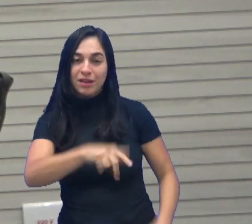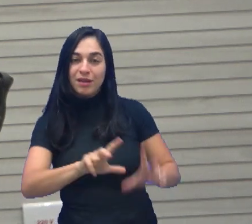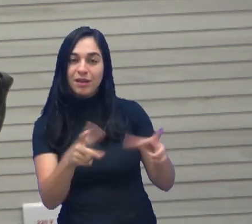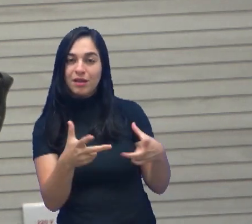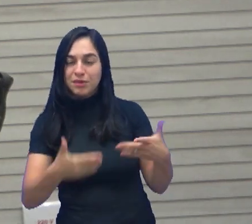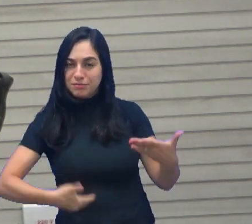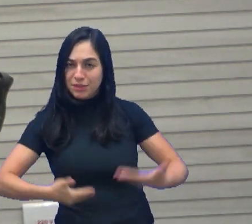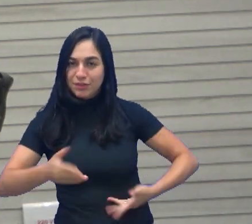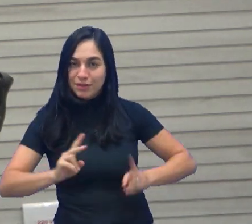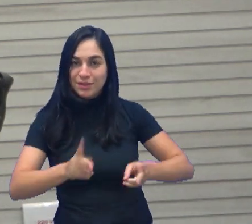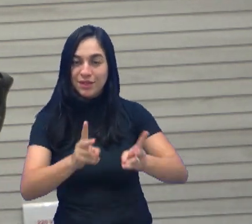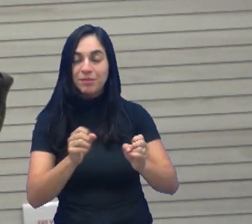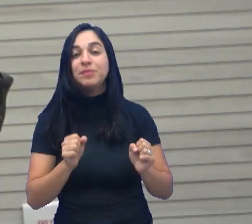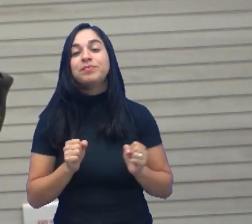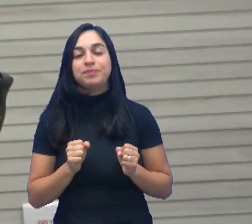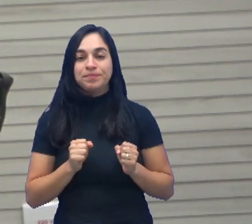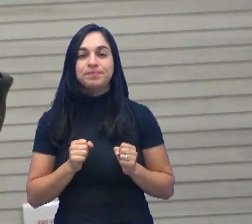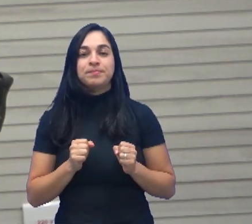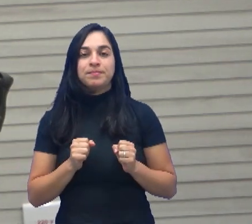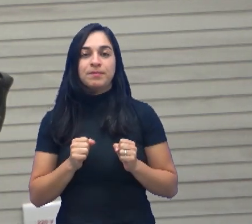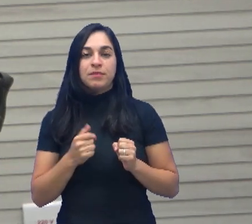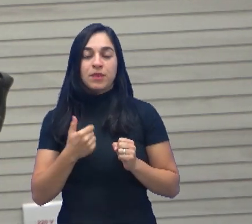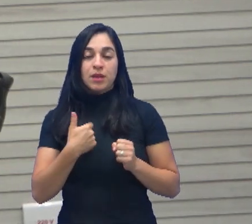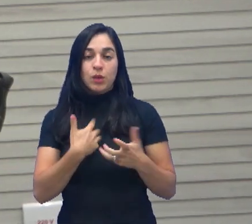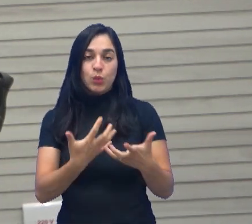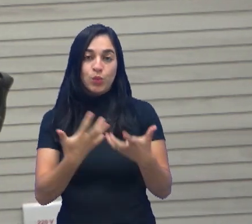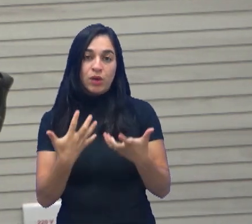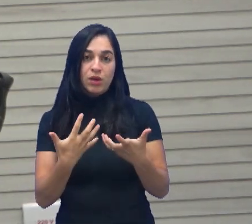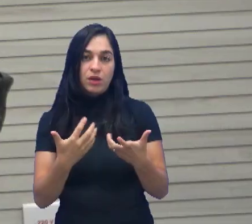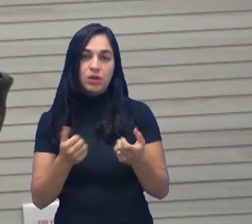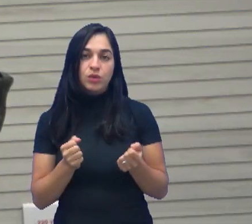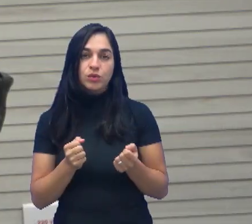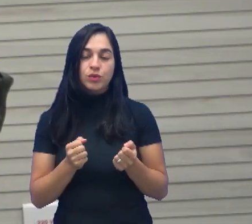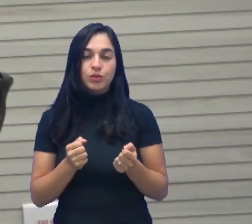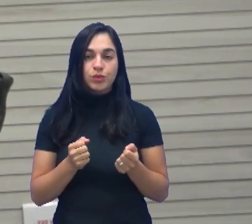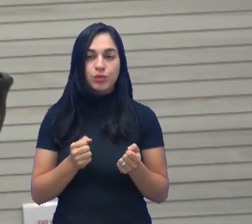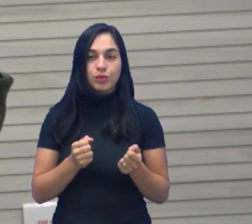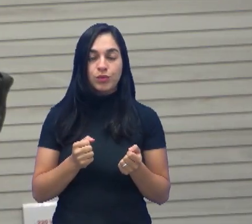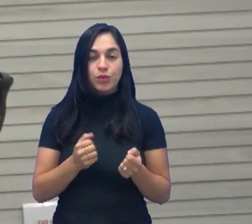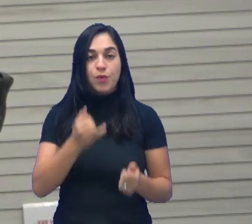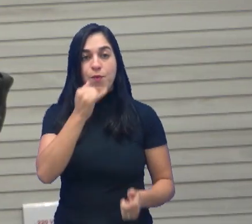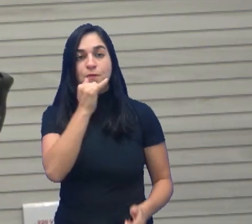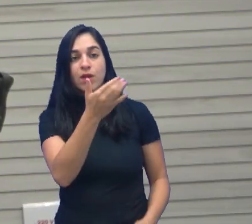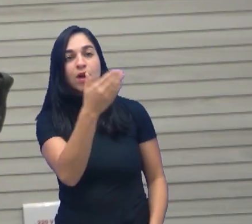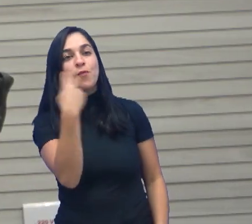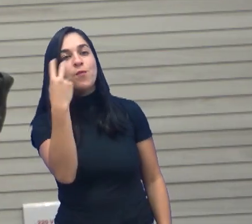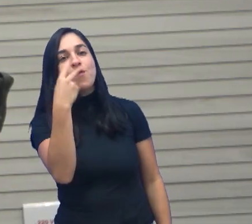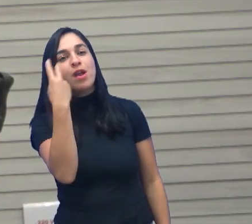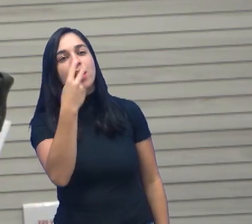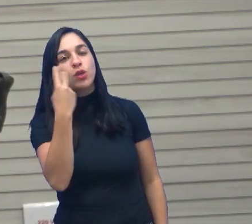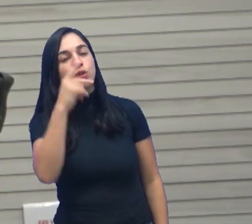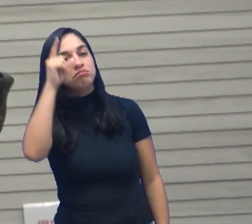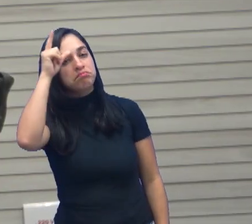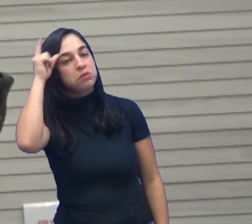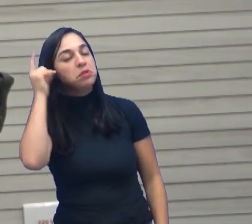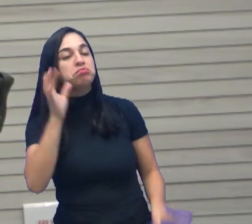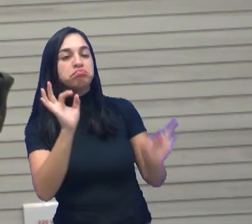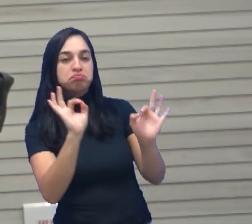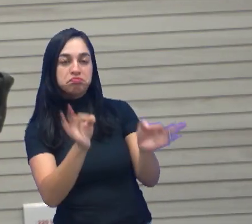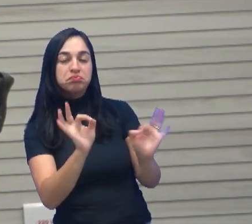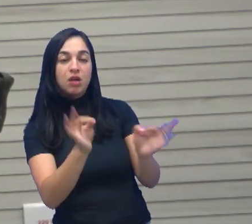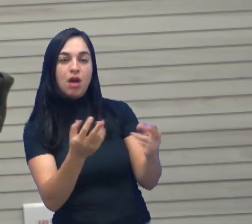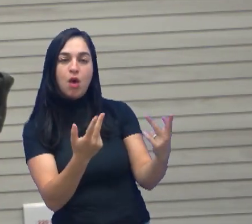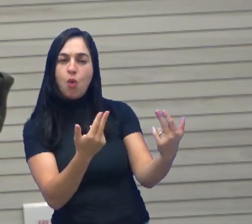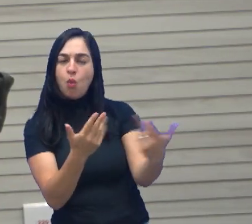Obrigado. Quero aqui me dirigir também ao vereador Lino Bispo, que foi muito assertivo, e assim como todos os parlamentares